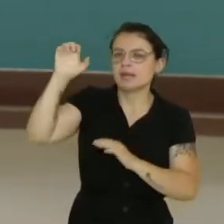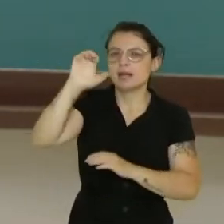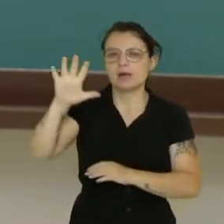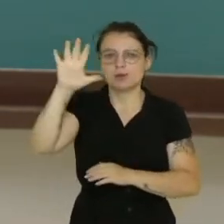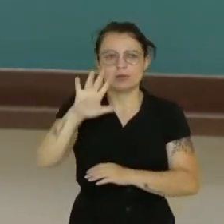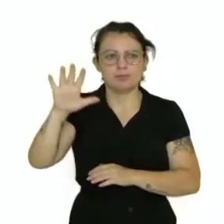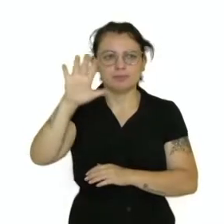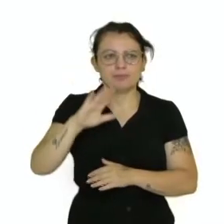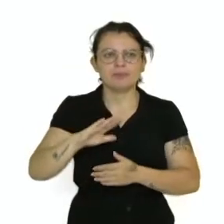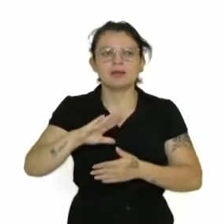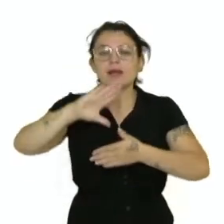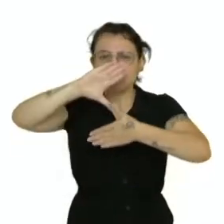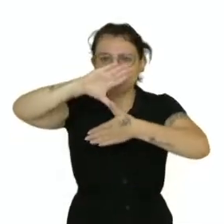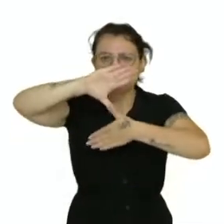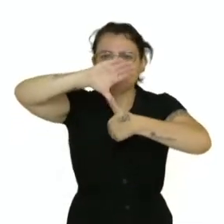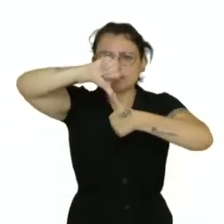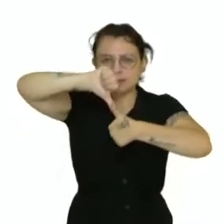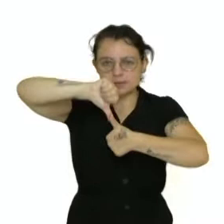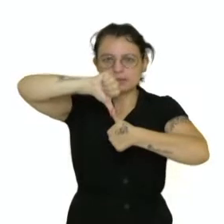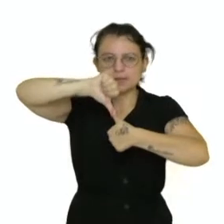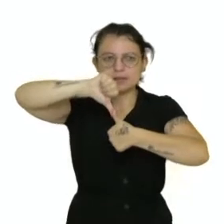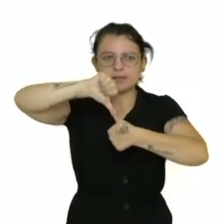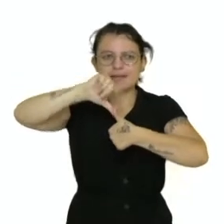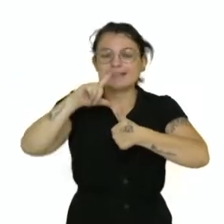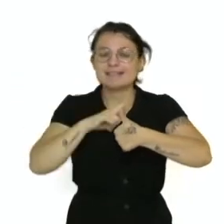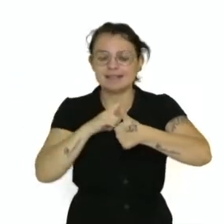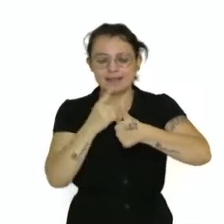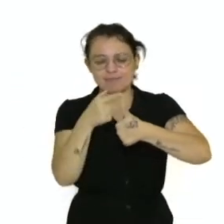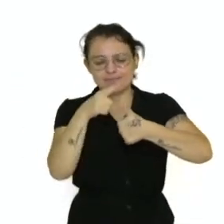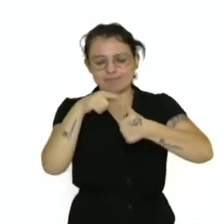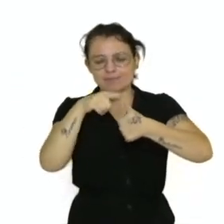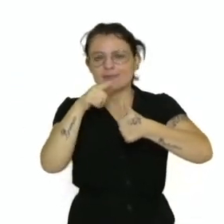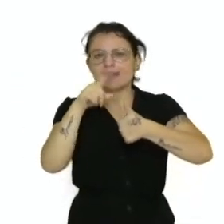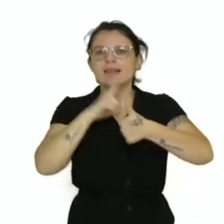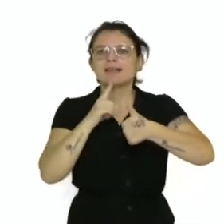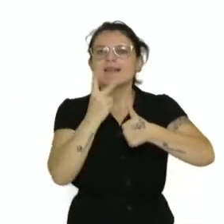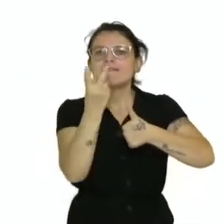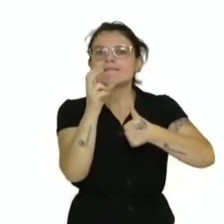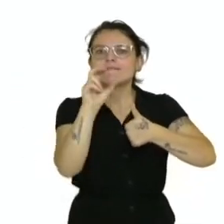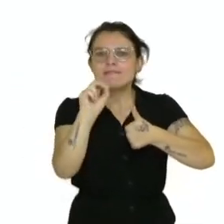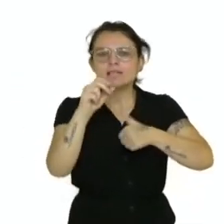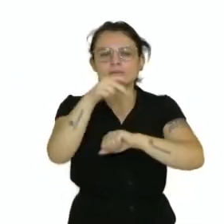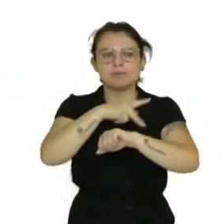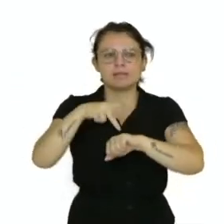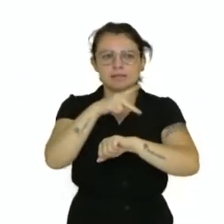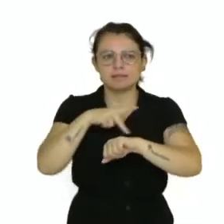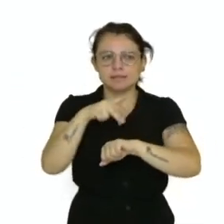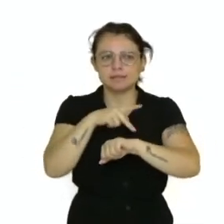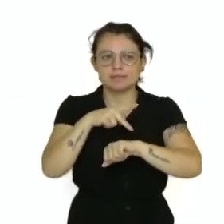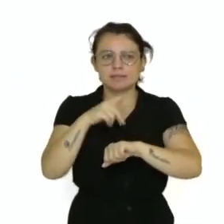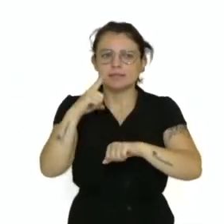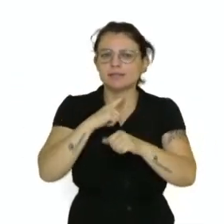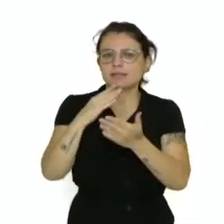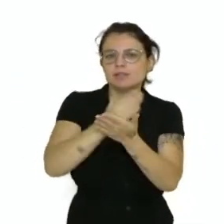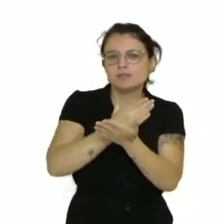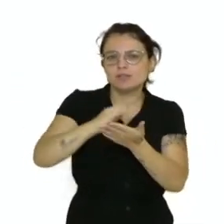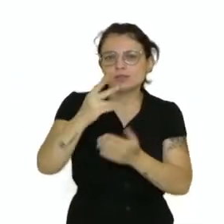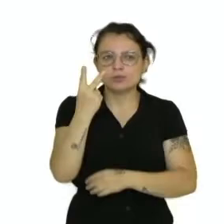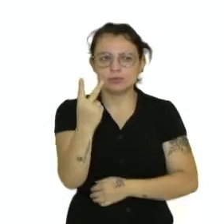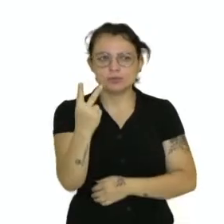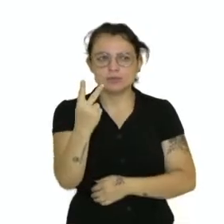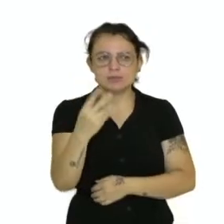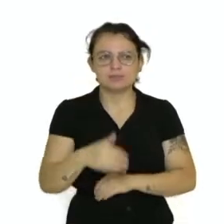A América Central é formada por 20 países e ela está dividida em duas. A